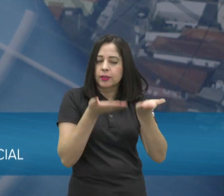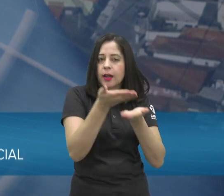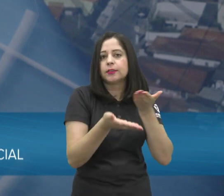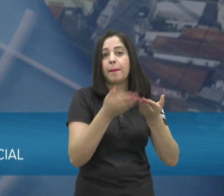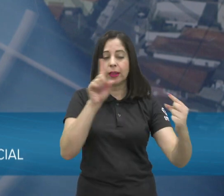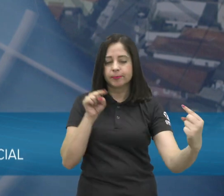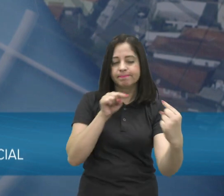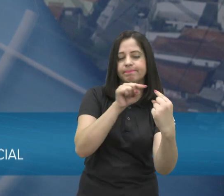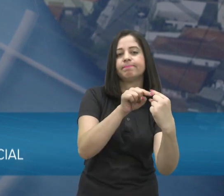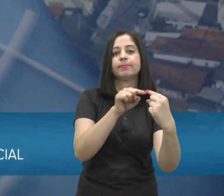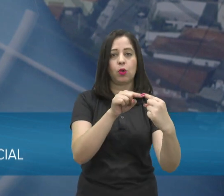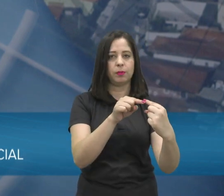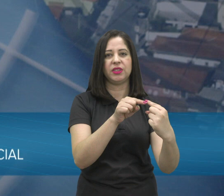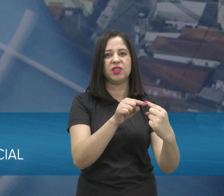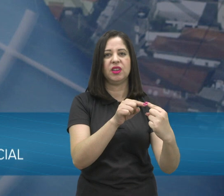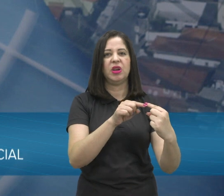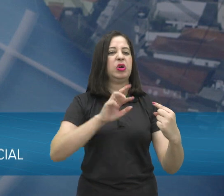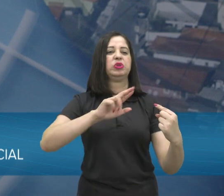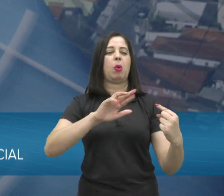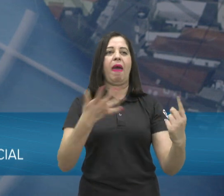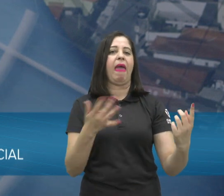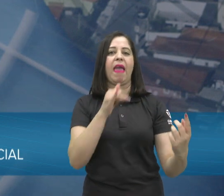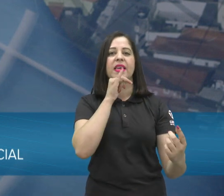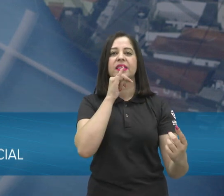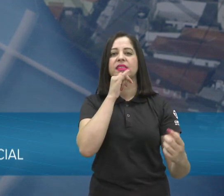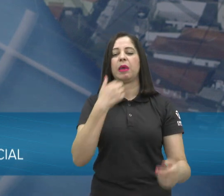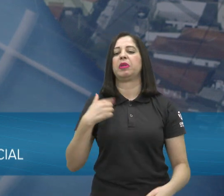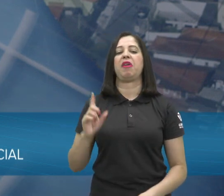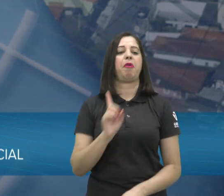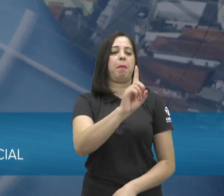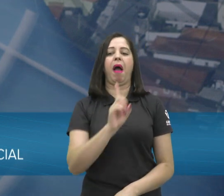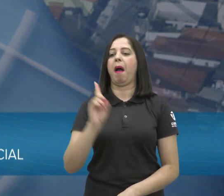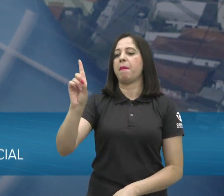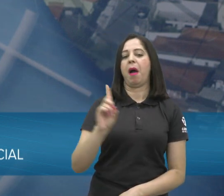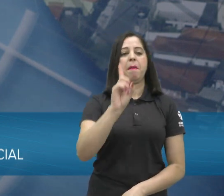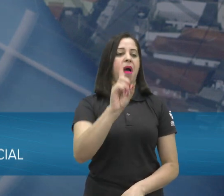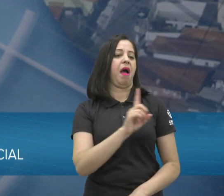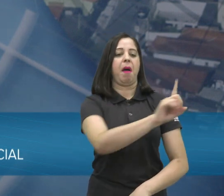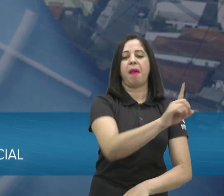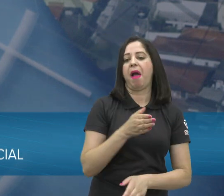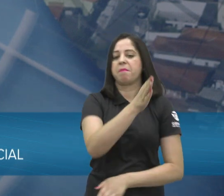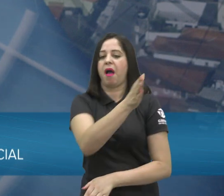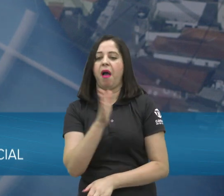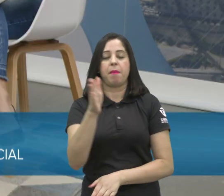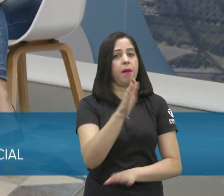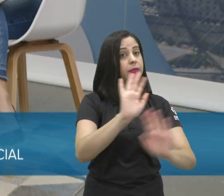realidade, né? Então não é uma solução para todos, né? Sim. Que é para uma comunidade vai ser para